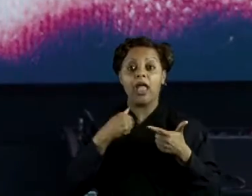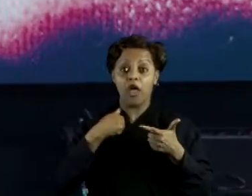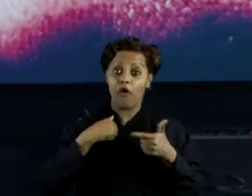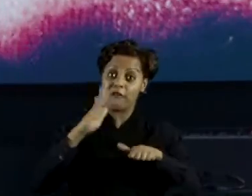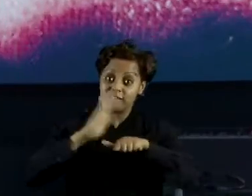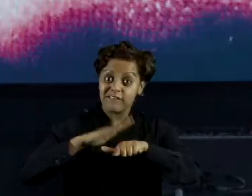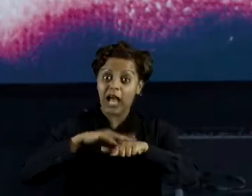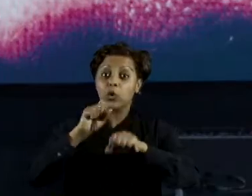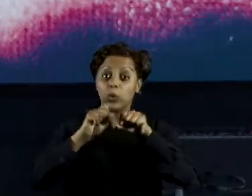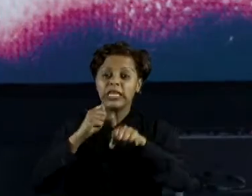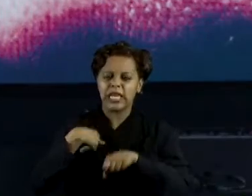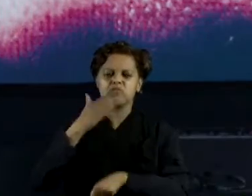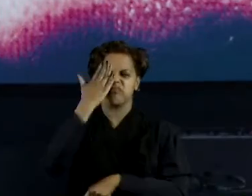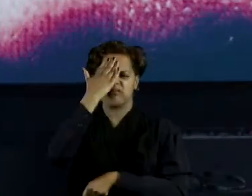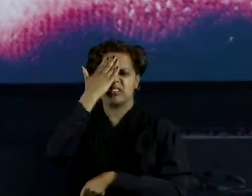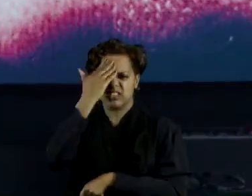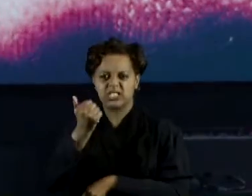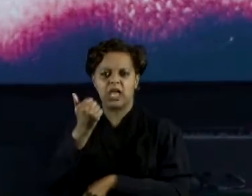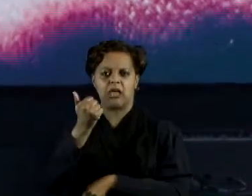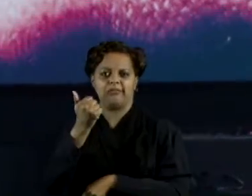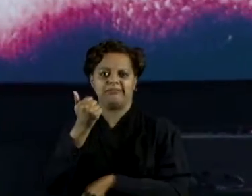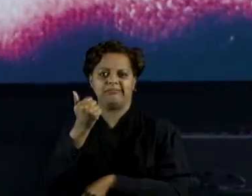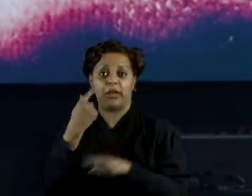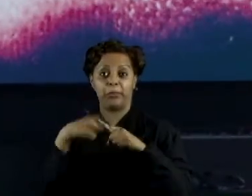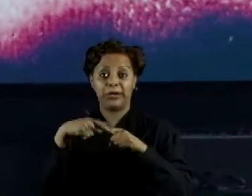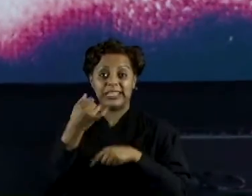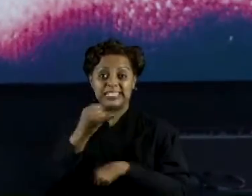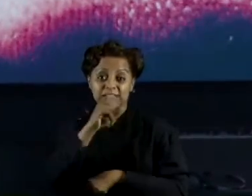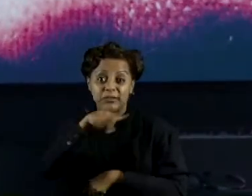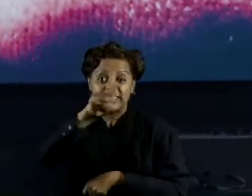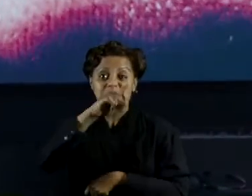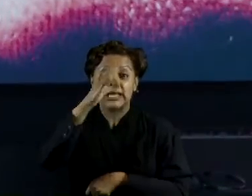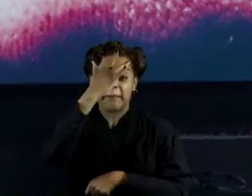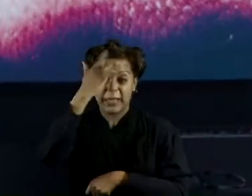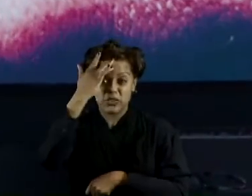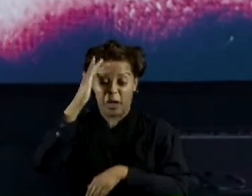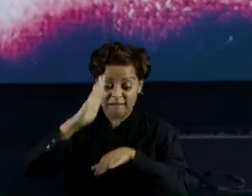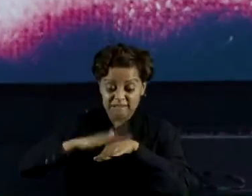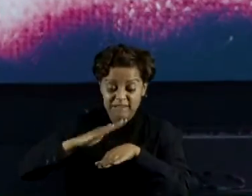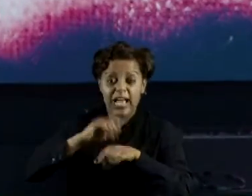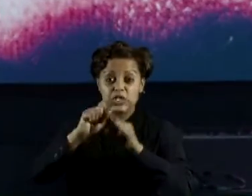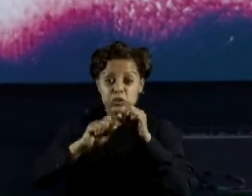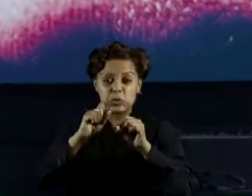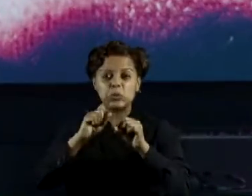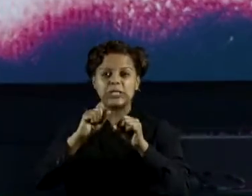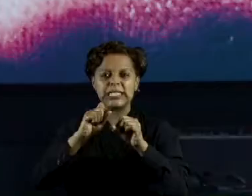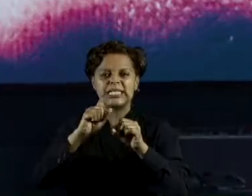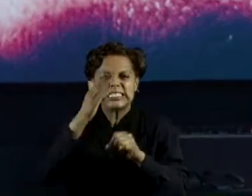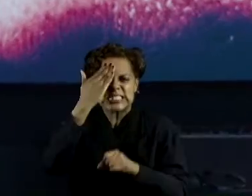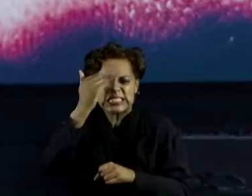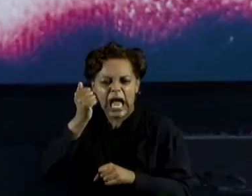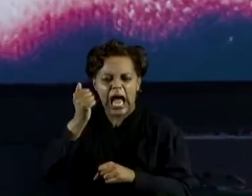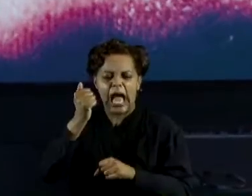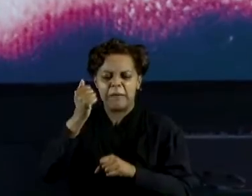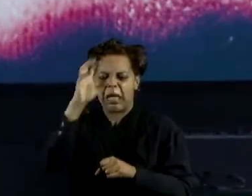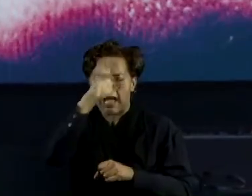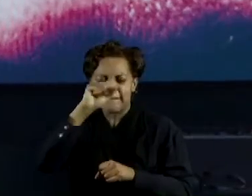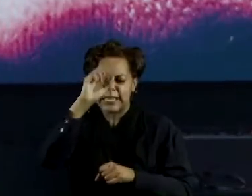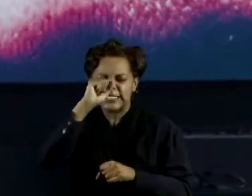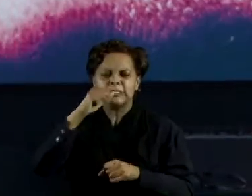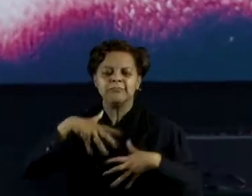E pessoas que fazem aquilo que sabem acabam encontrando relevância, significado, têm uma